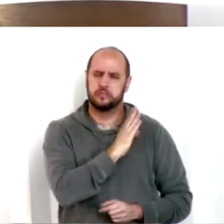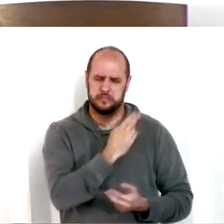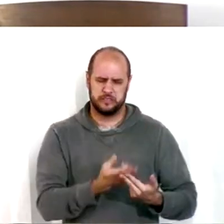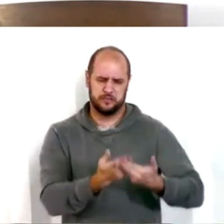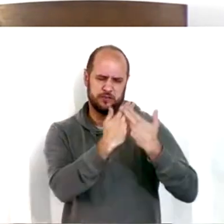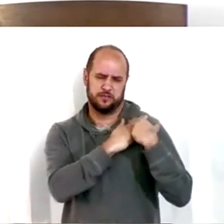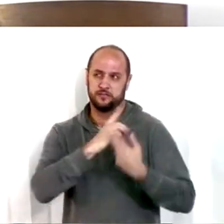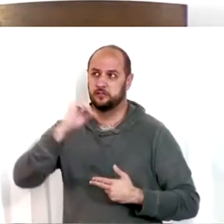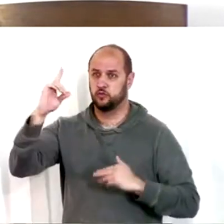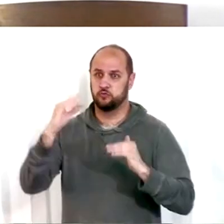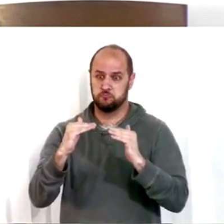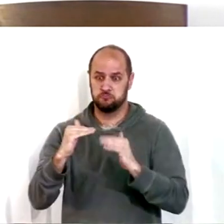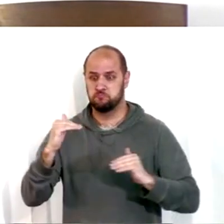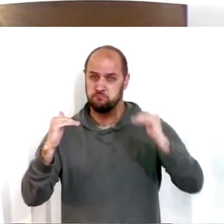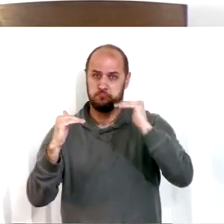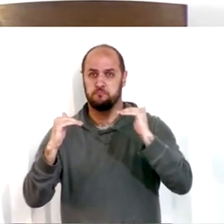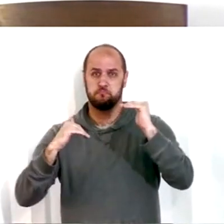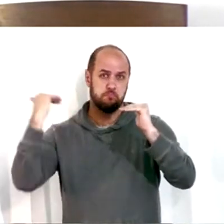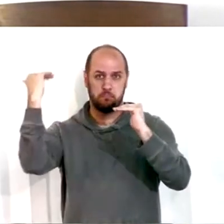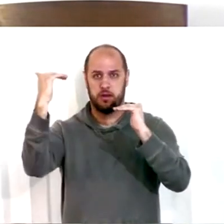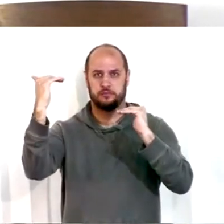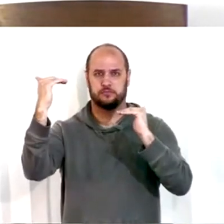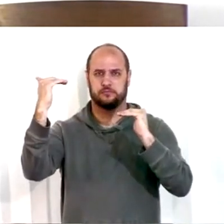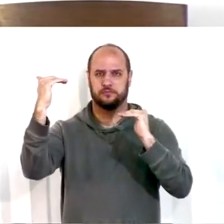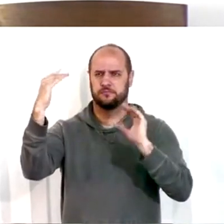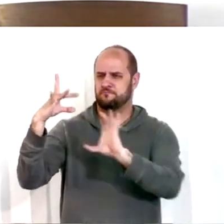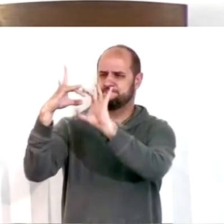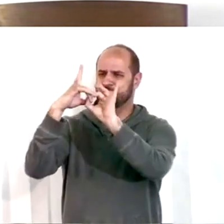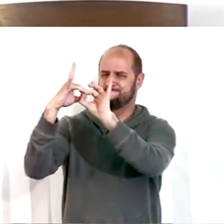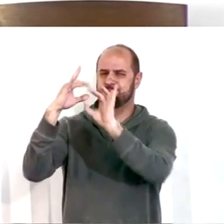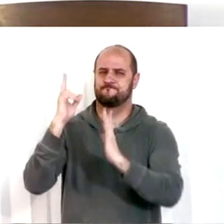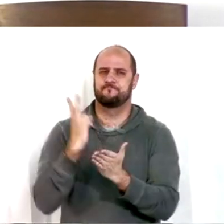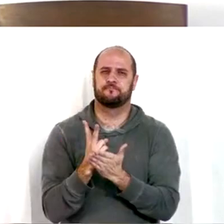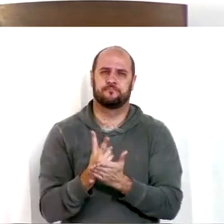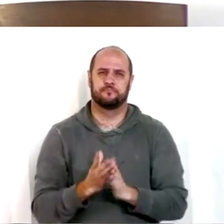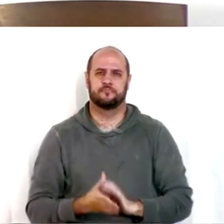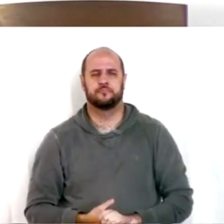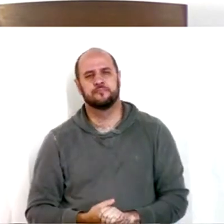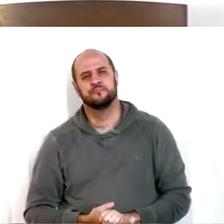Deus acima de qualquer coisa na vida dele.